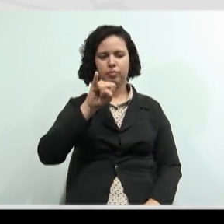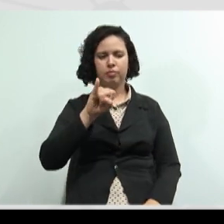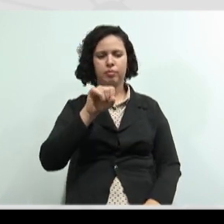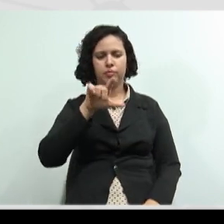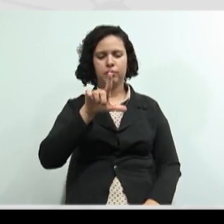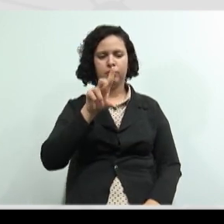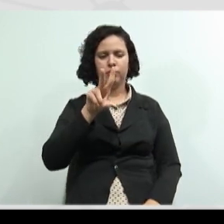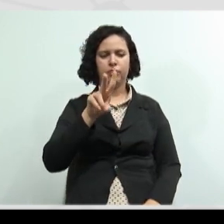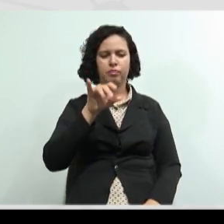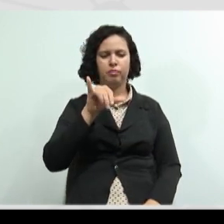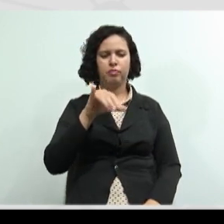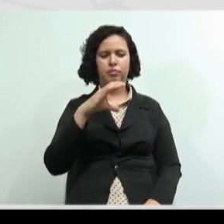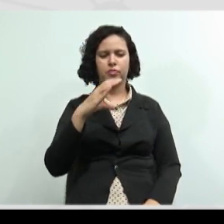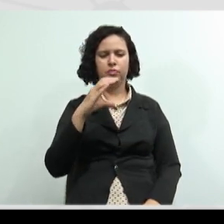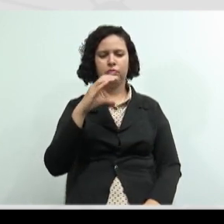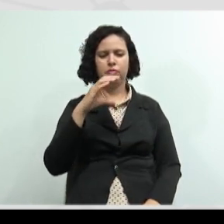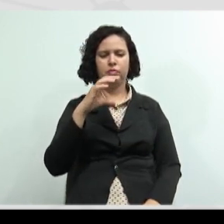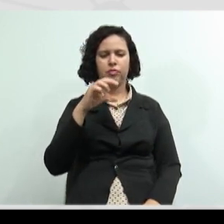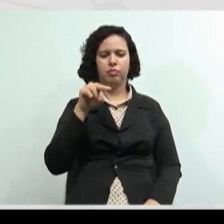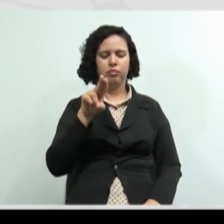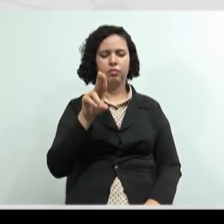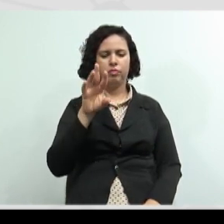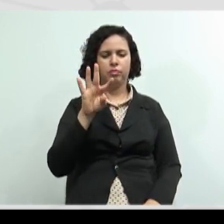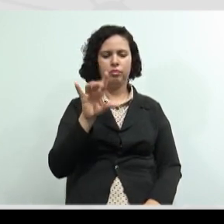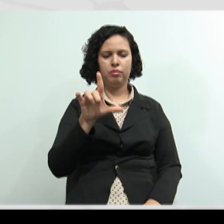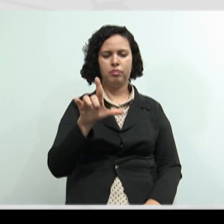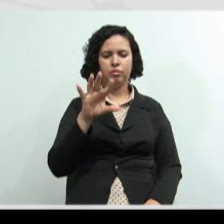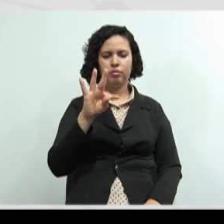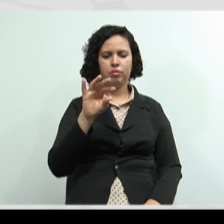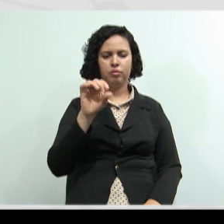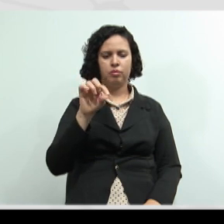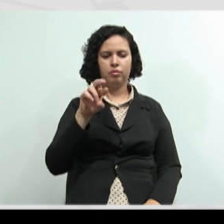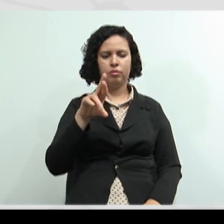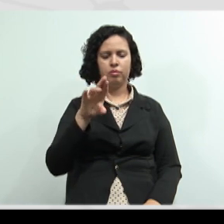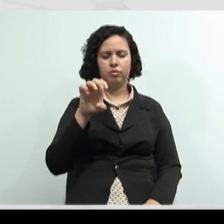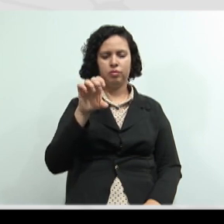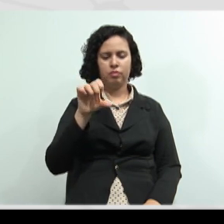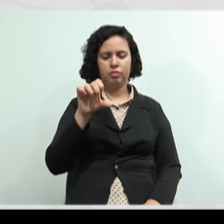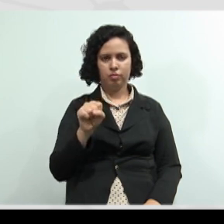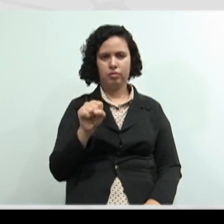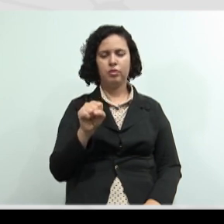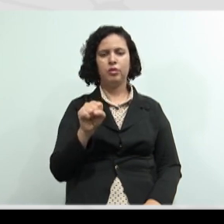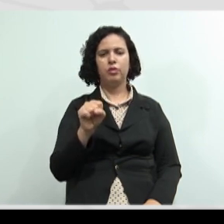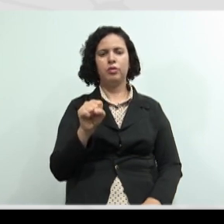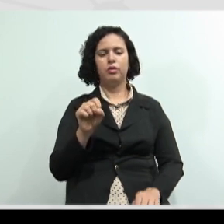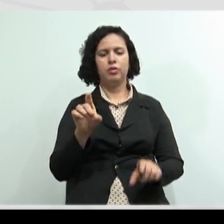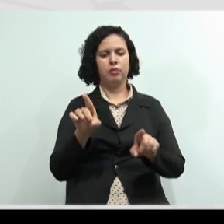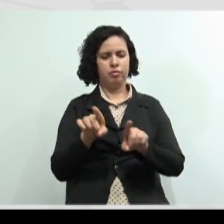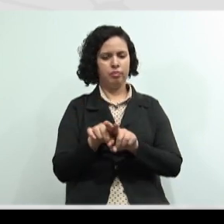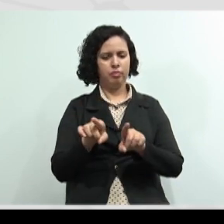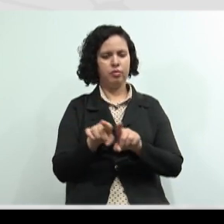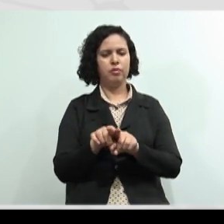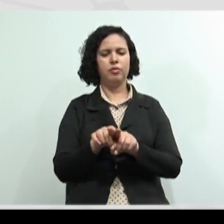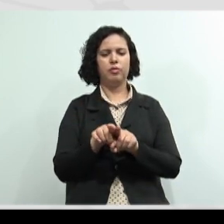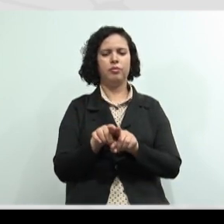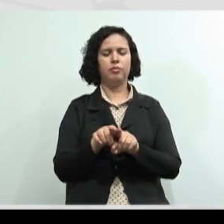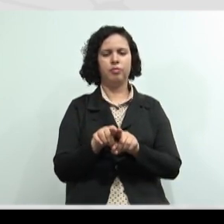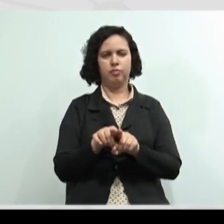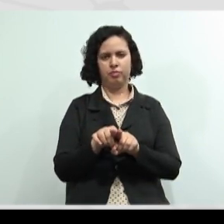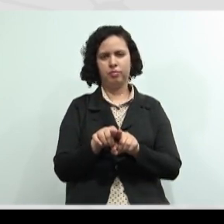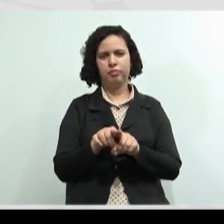Os aquicultores, as pessoas que vão trabalhar com produção na água, né? Então, vai ser aquela produção